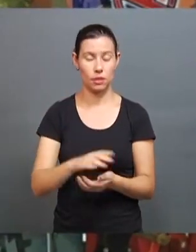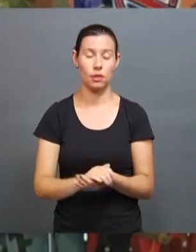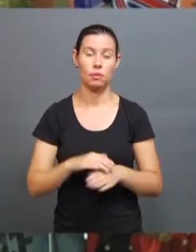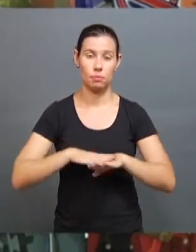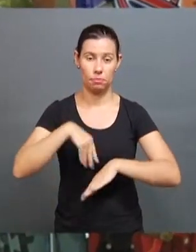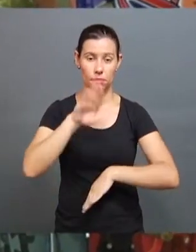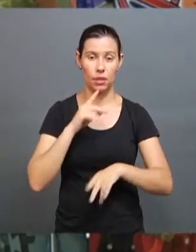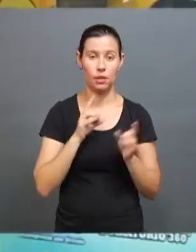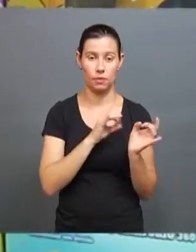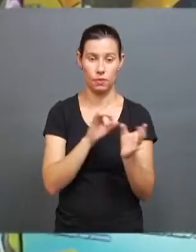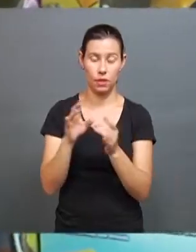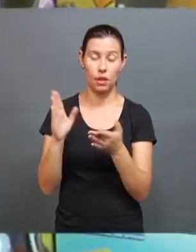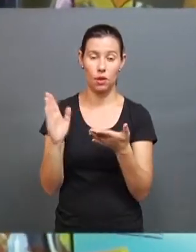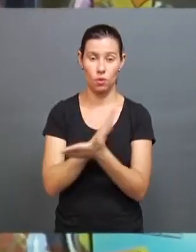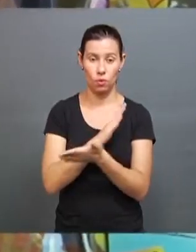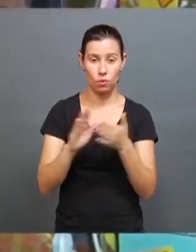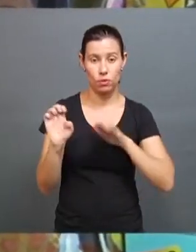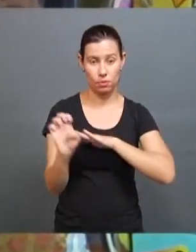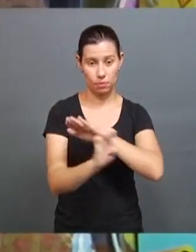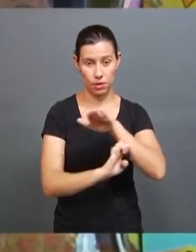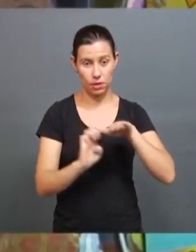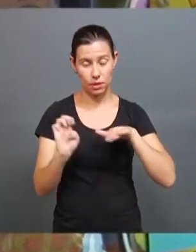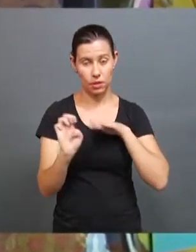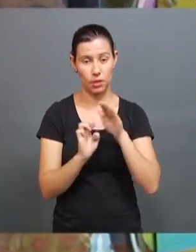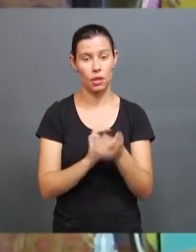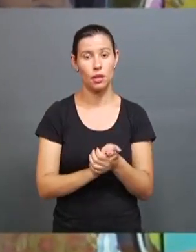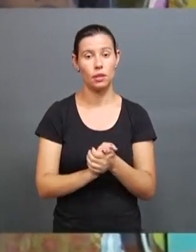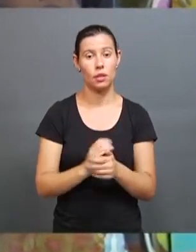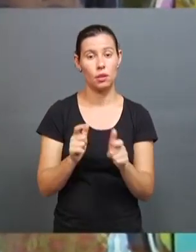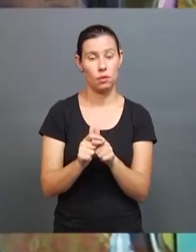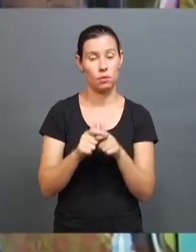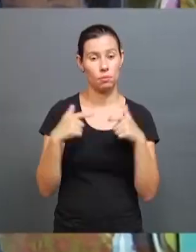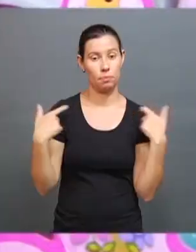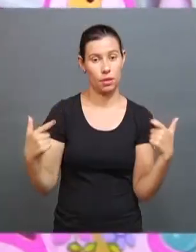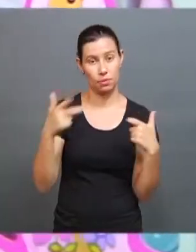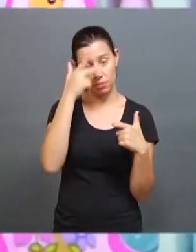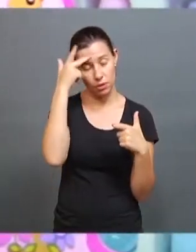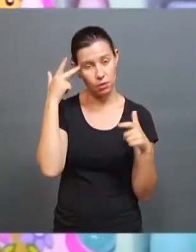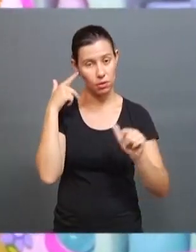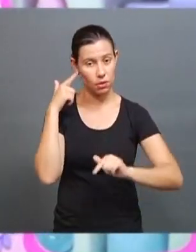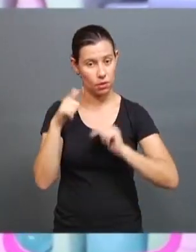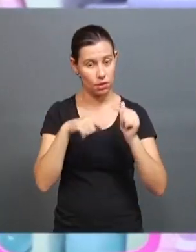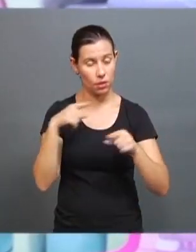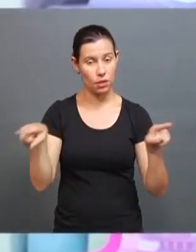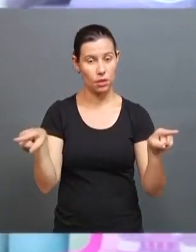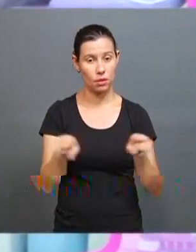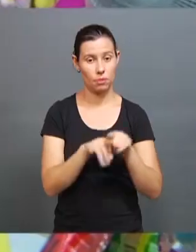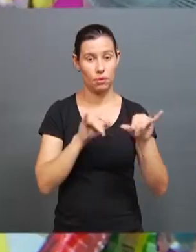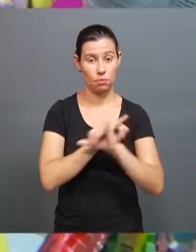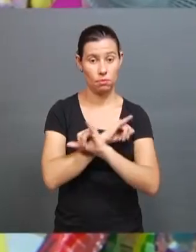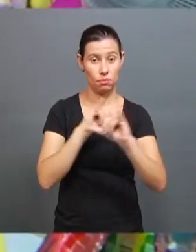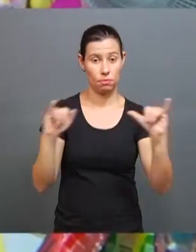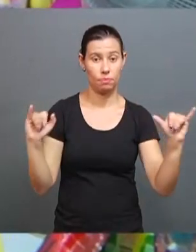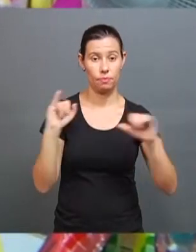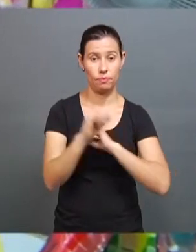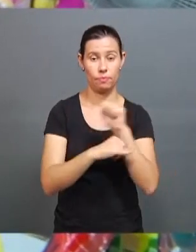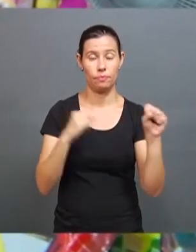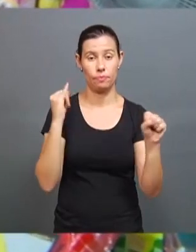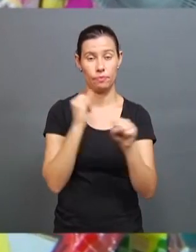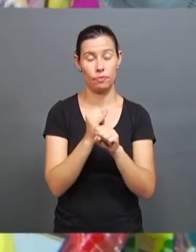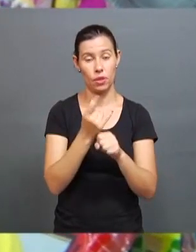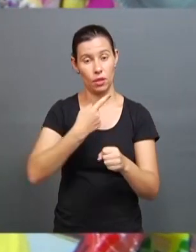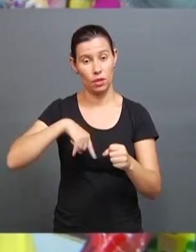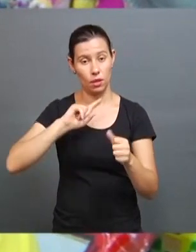vendas, alguns empresários vão investir no número de funcionários e até em propaganda na internet. A gente está com